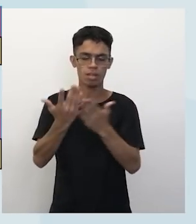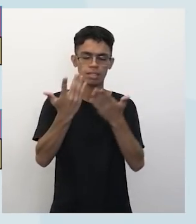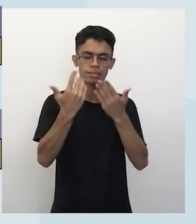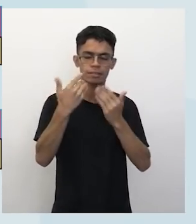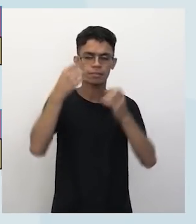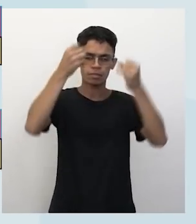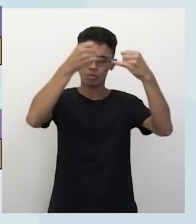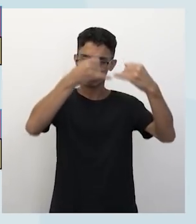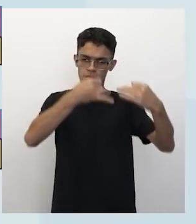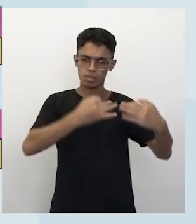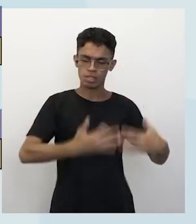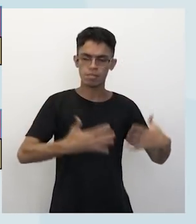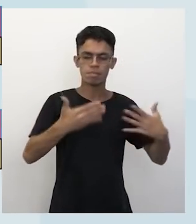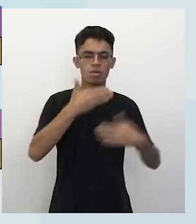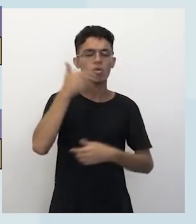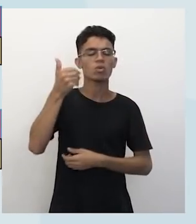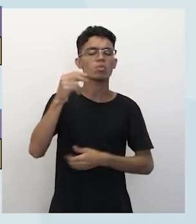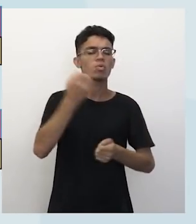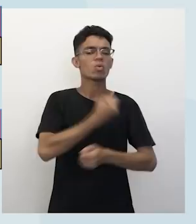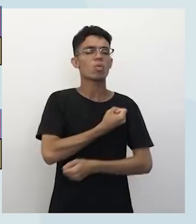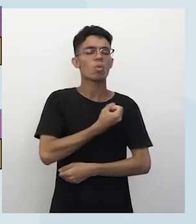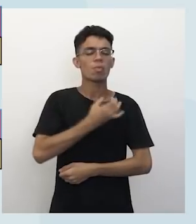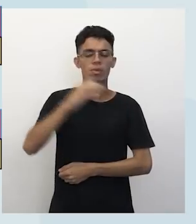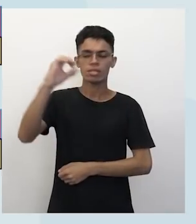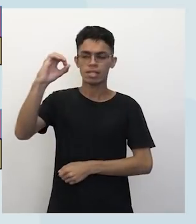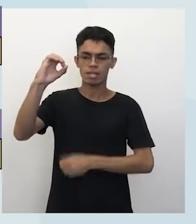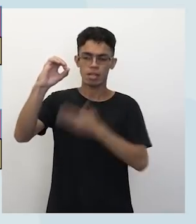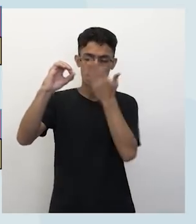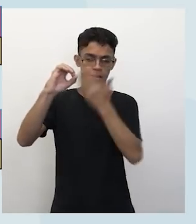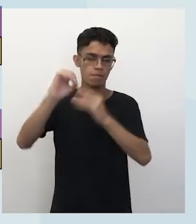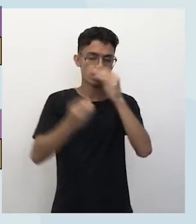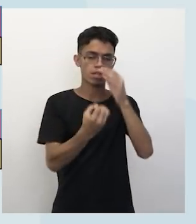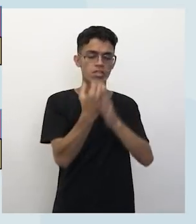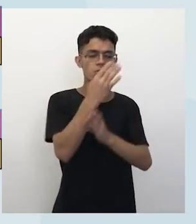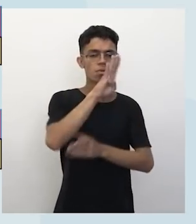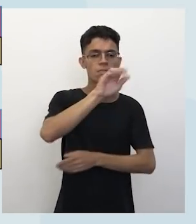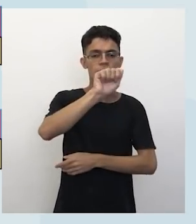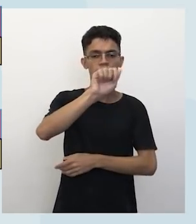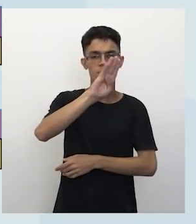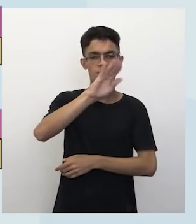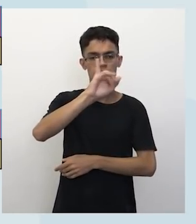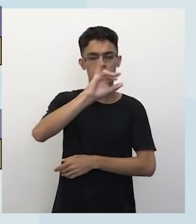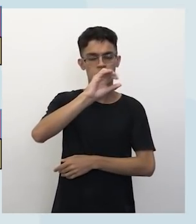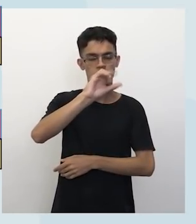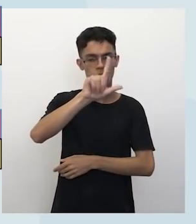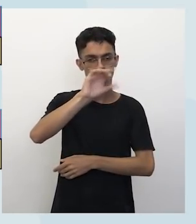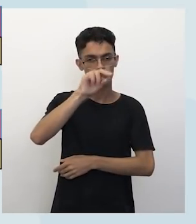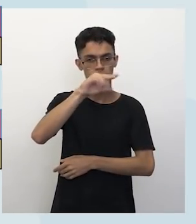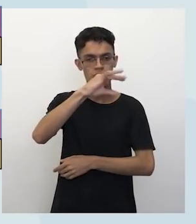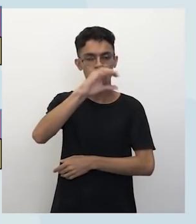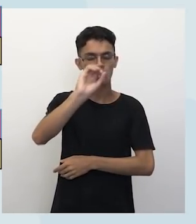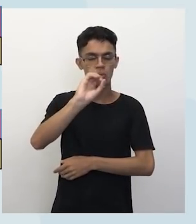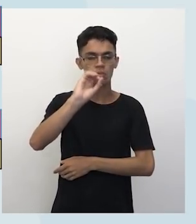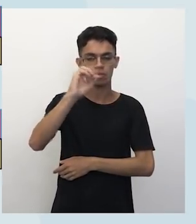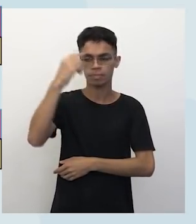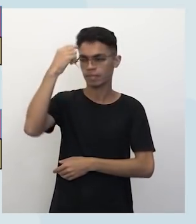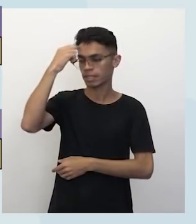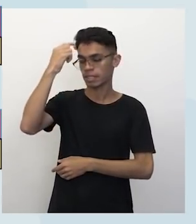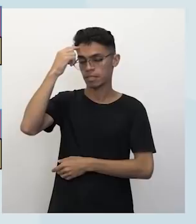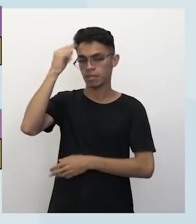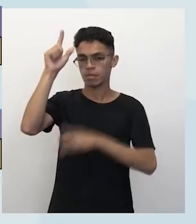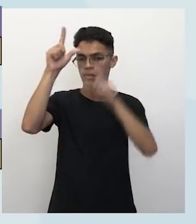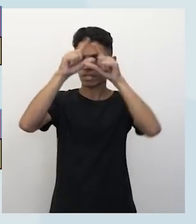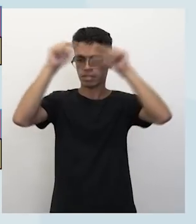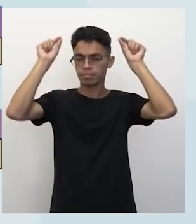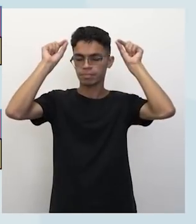Mas o número zero, ele foi, por exemplo, ele foi inventado pelos babilônicos, foi utilizado, ele foi pensado pelos